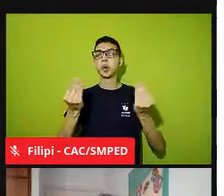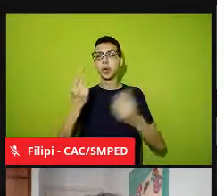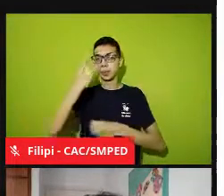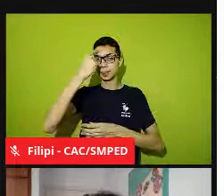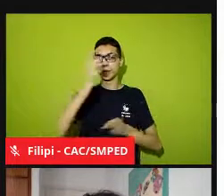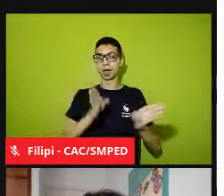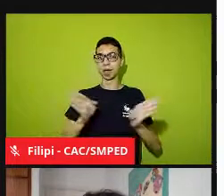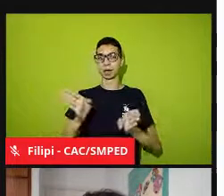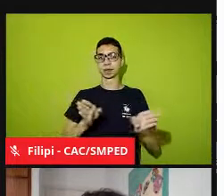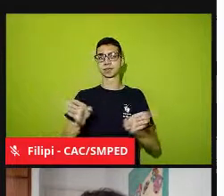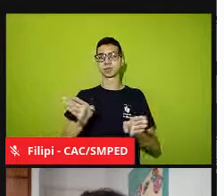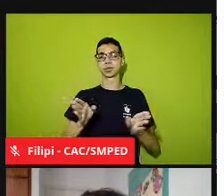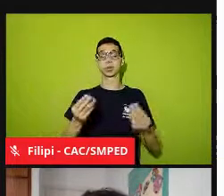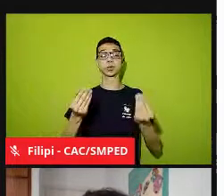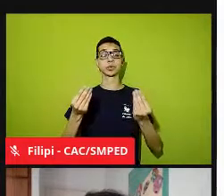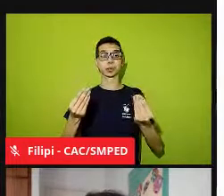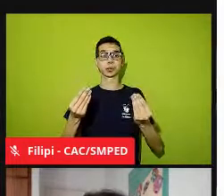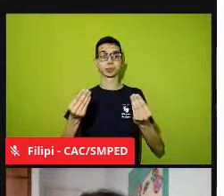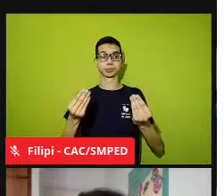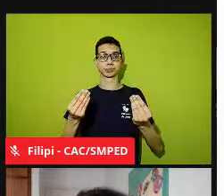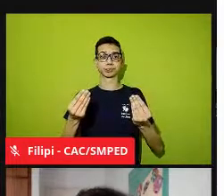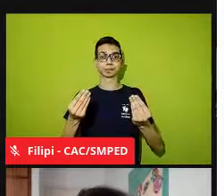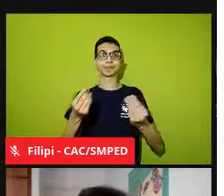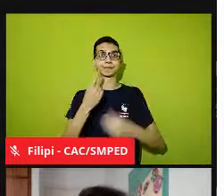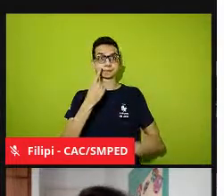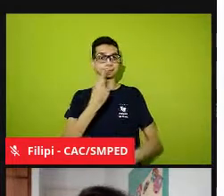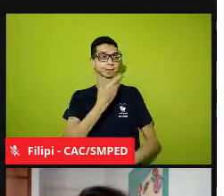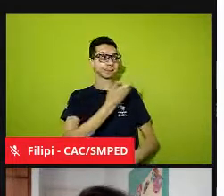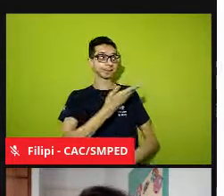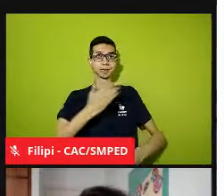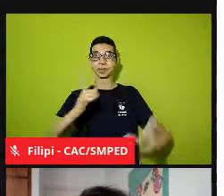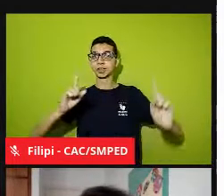nesse contexto aqui super complexo